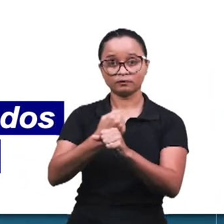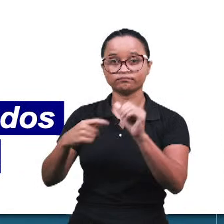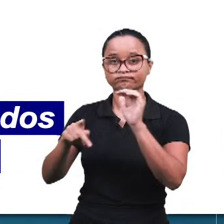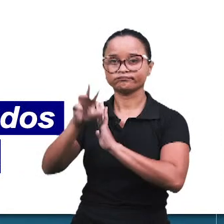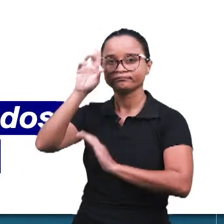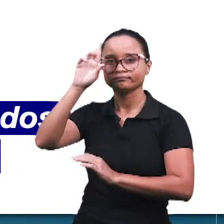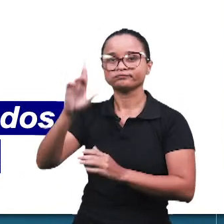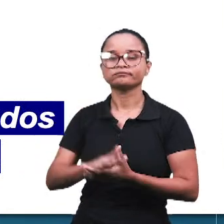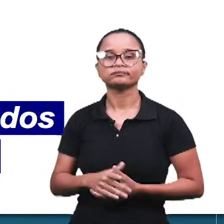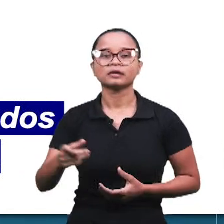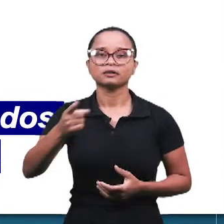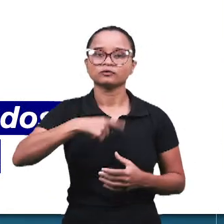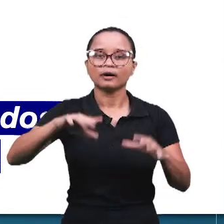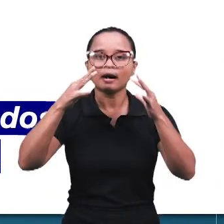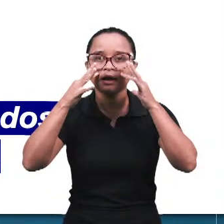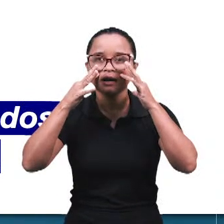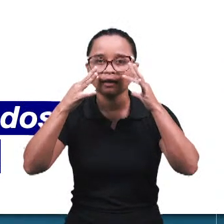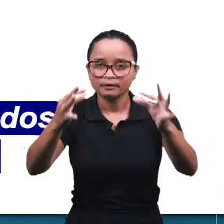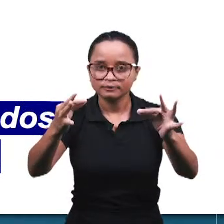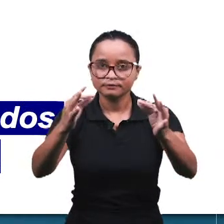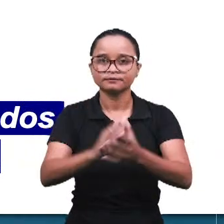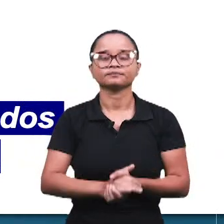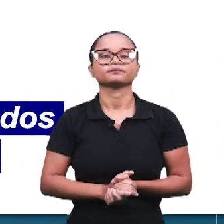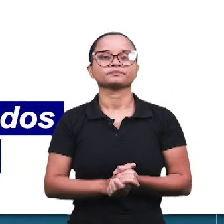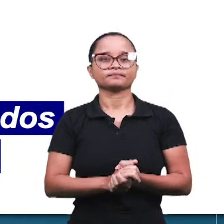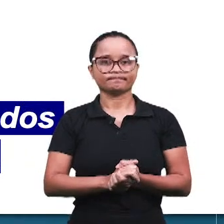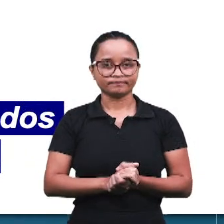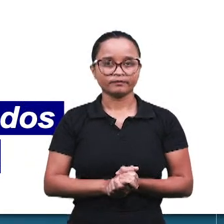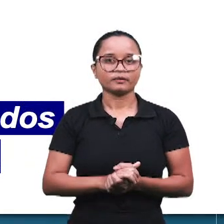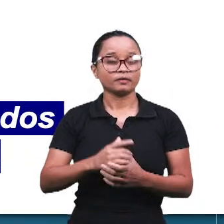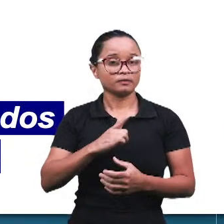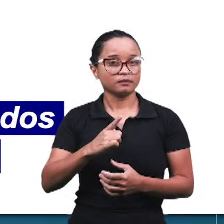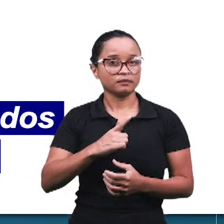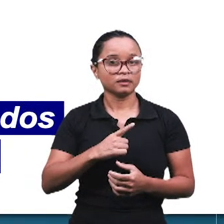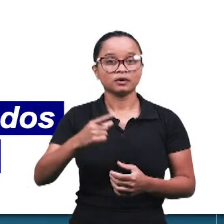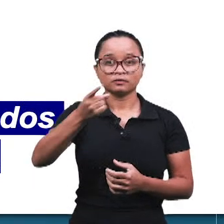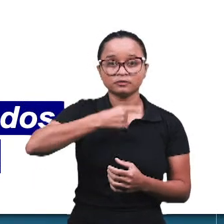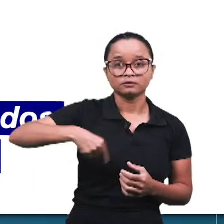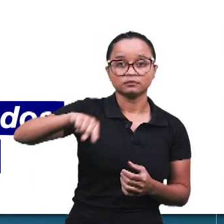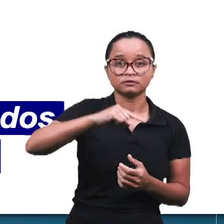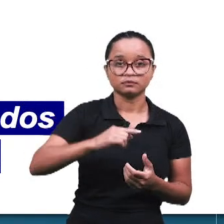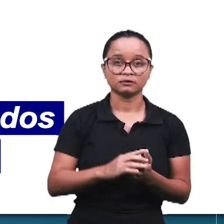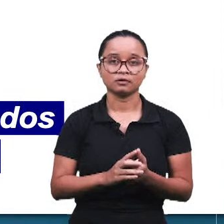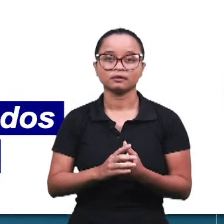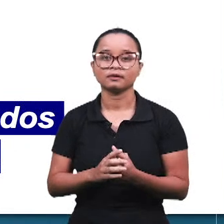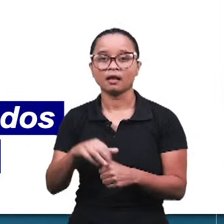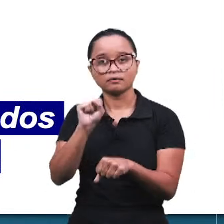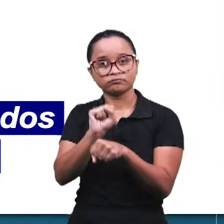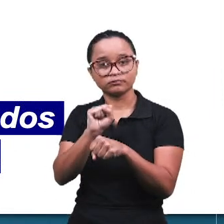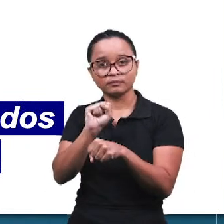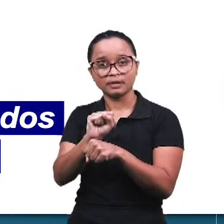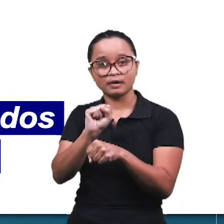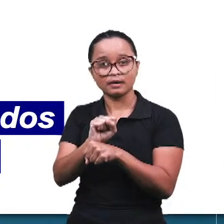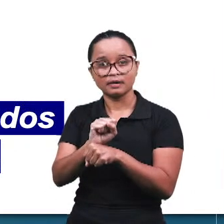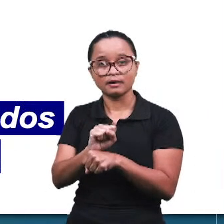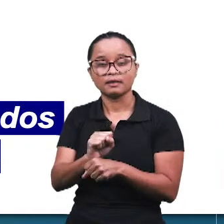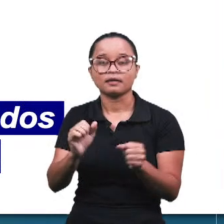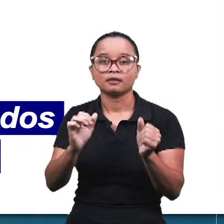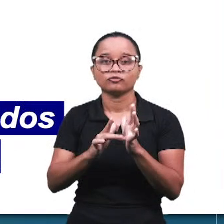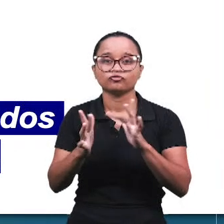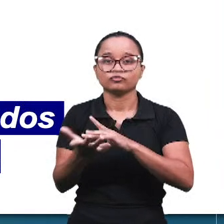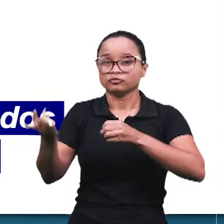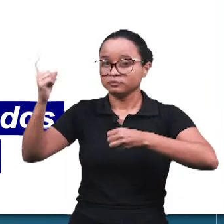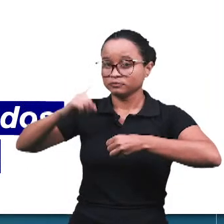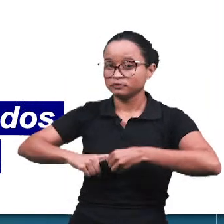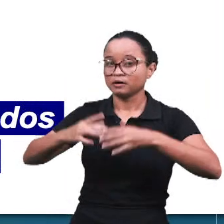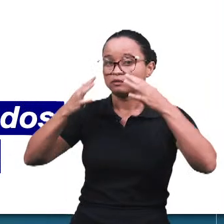nesta obra nos mantém em alerta dos ataques e nos faz aguardar a